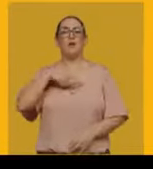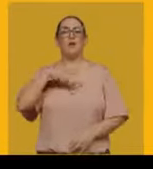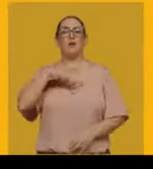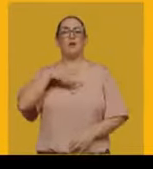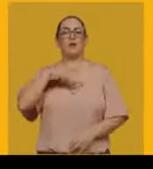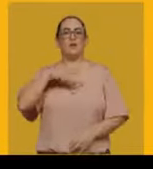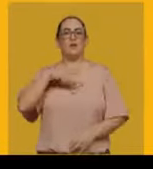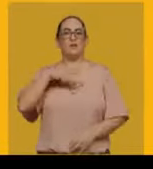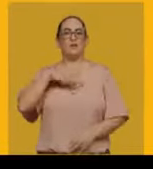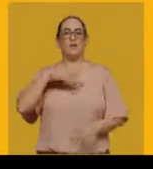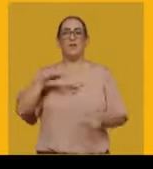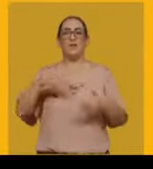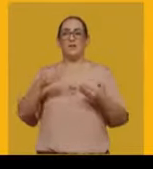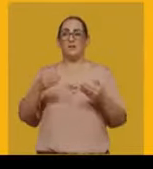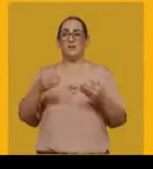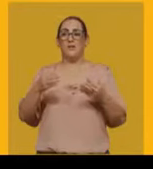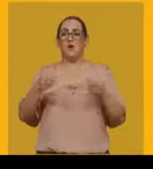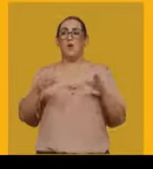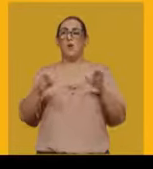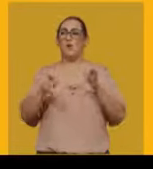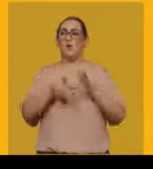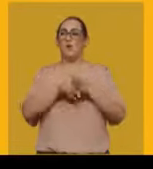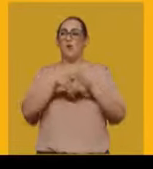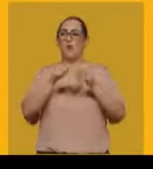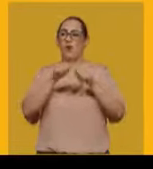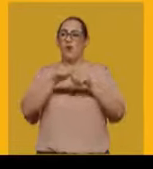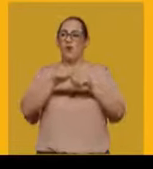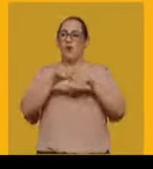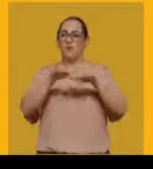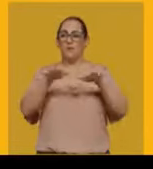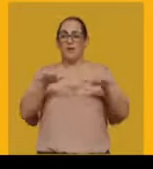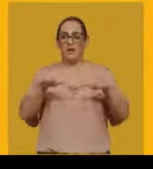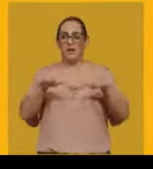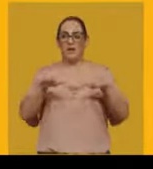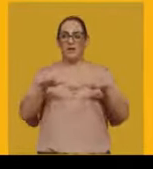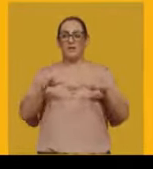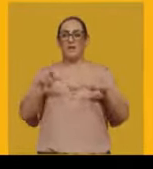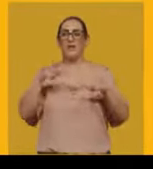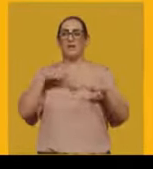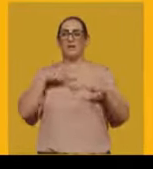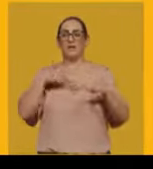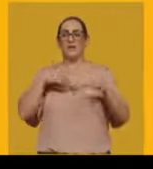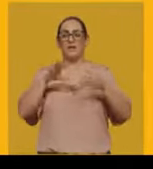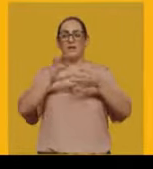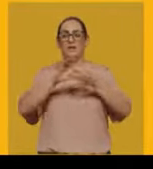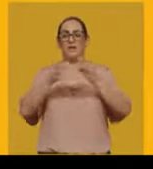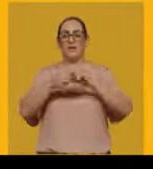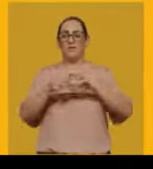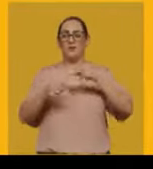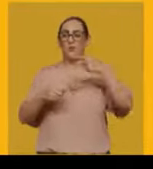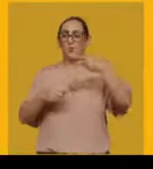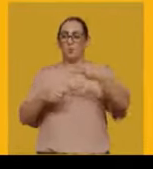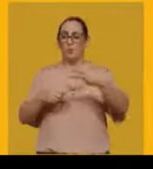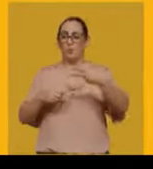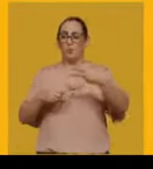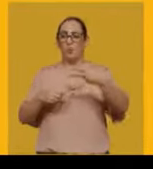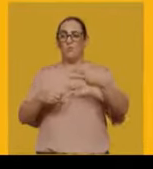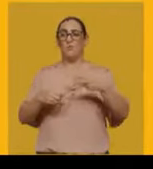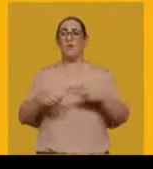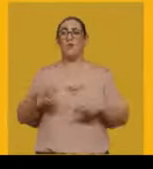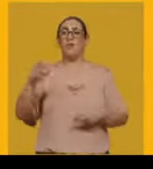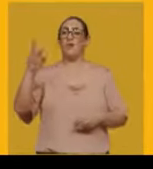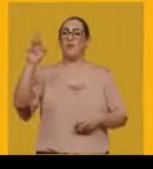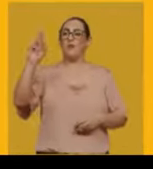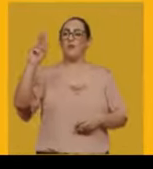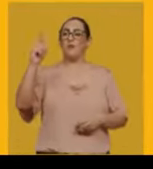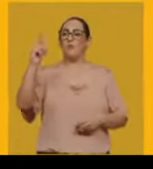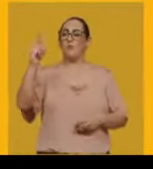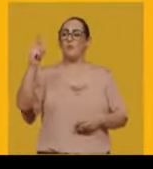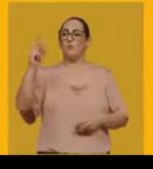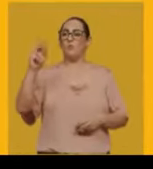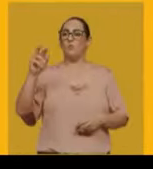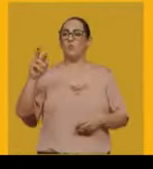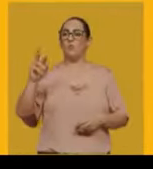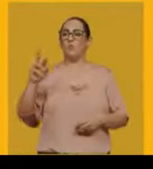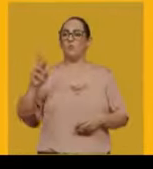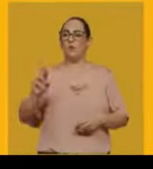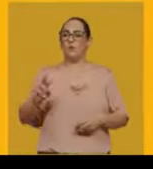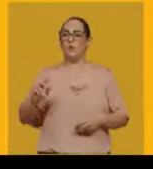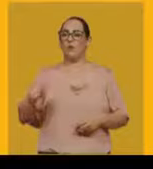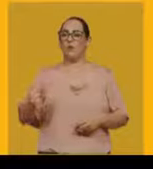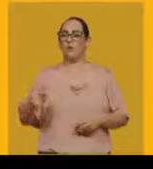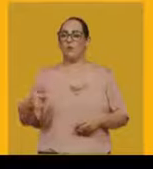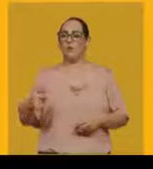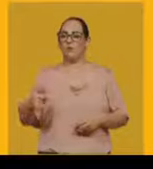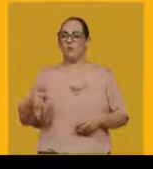uma cadeia aberta, uma dupla ligação, R1 diferente de R2 no primeiro carbono